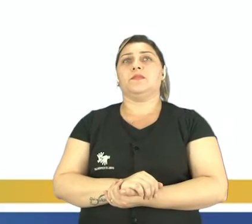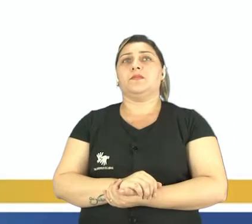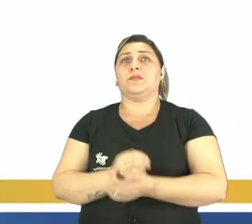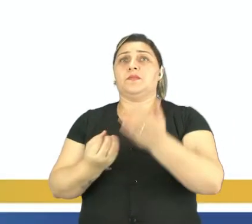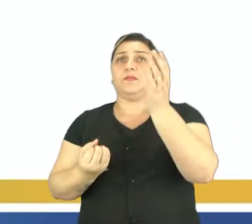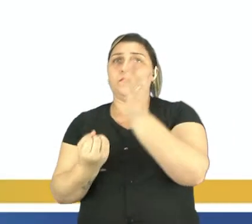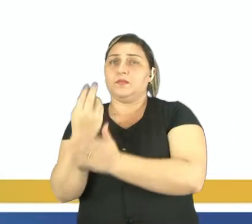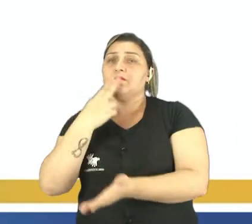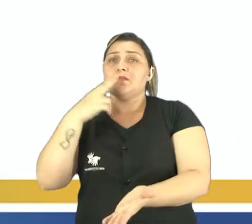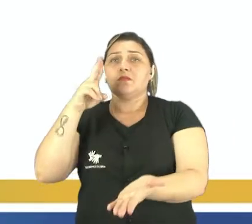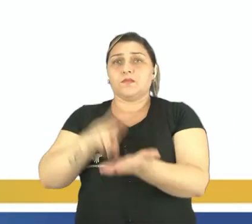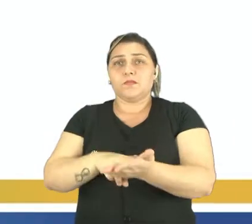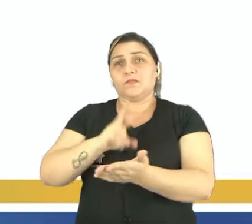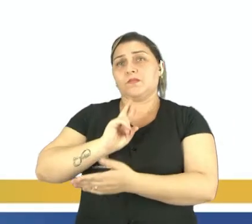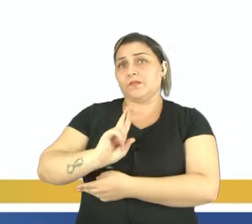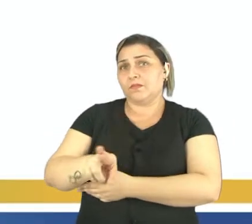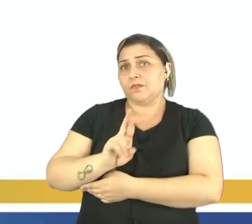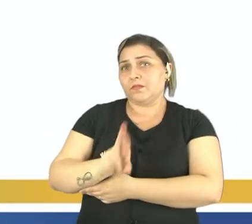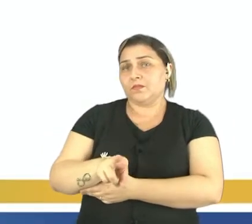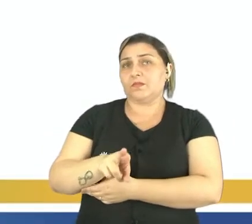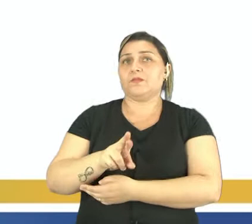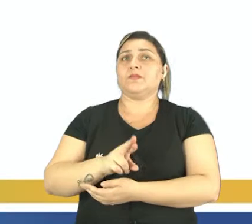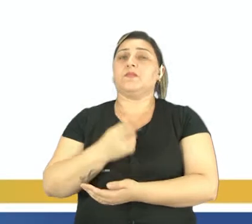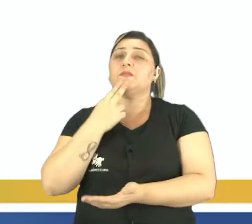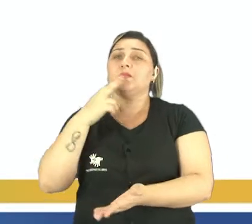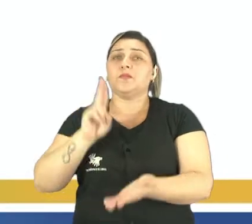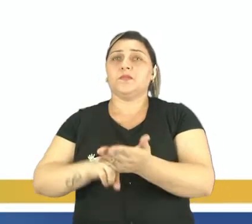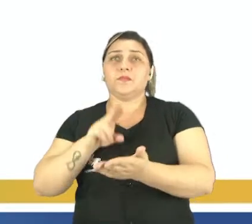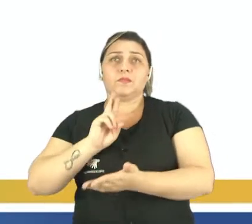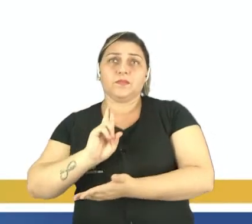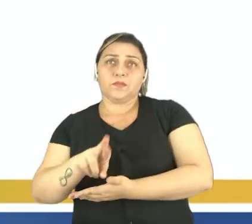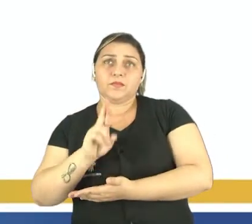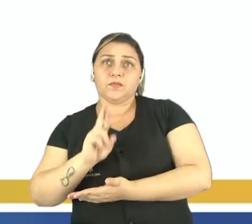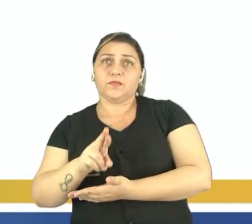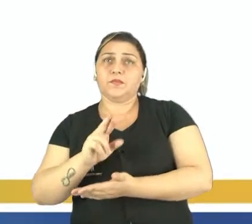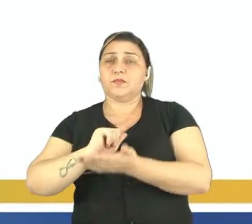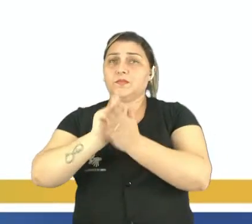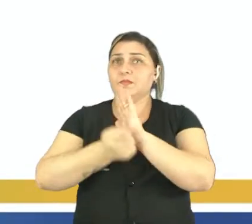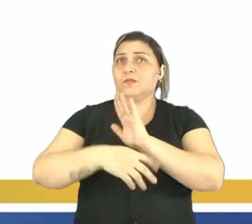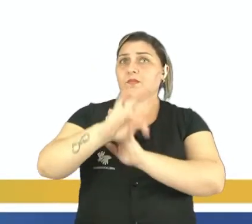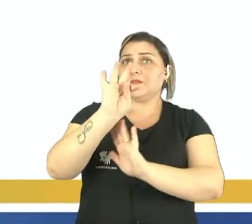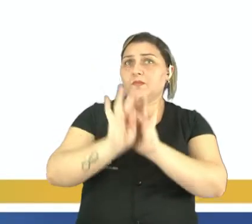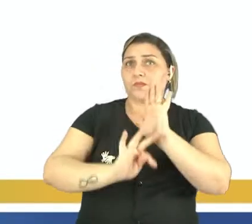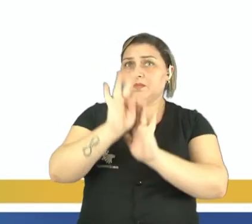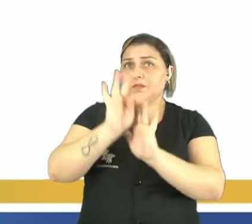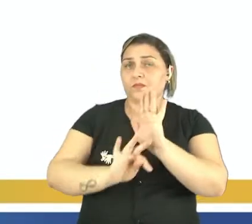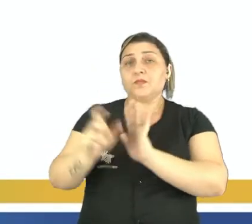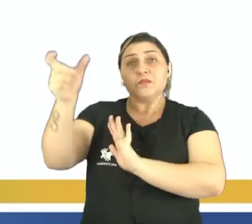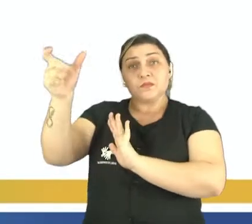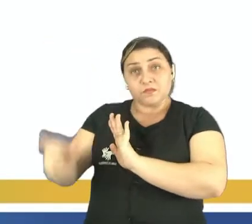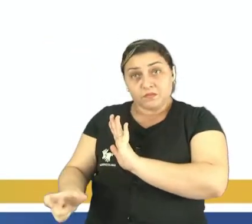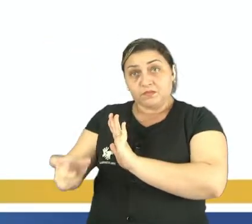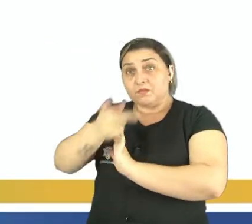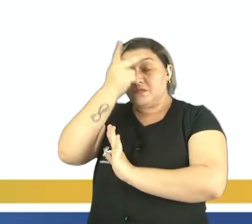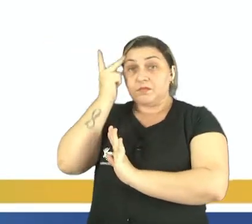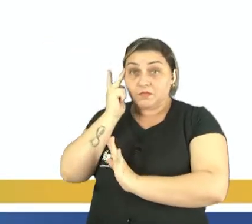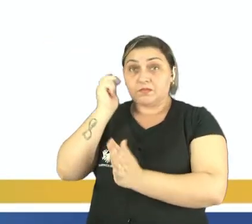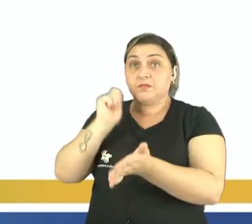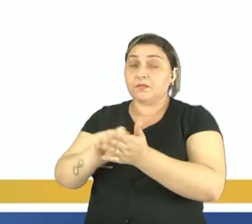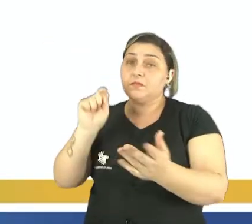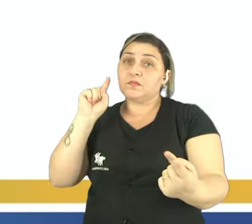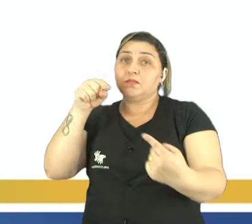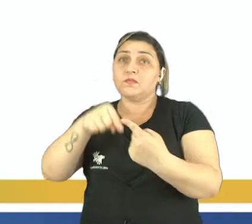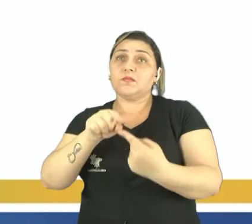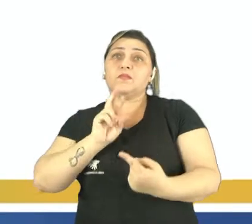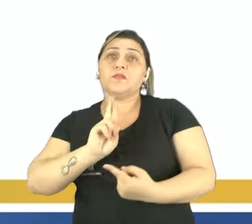Produção da carta de reclamação. Carta de reclamação é um gênero textual que o remetente tem o objetivo